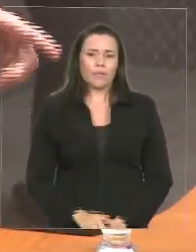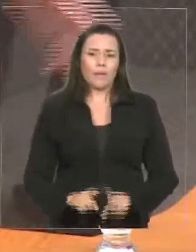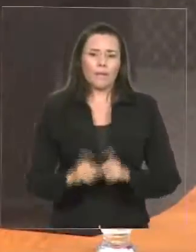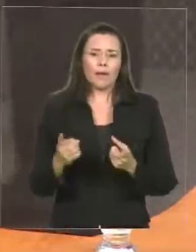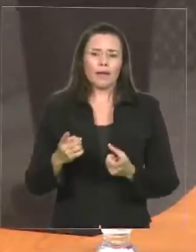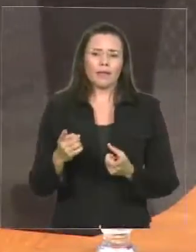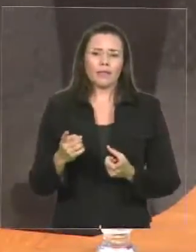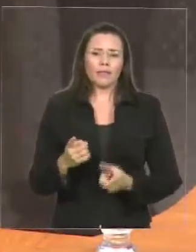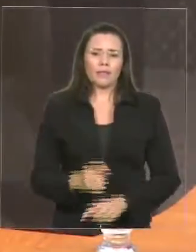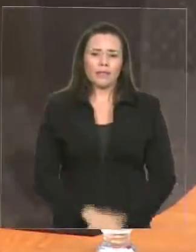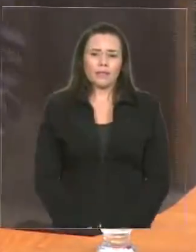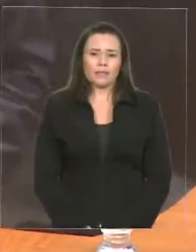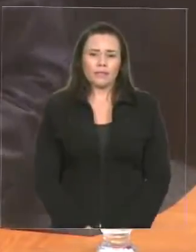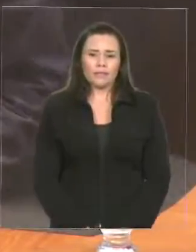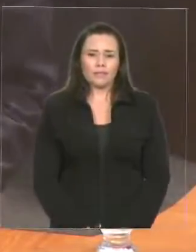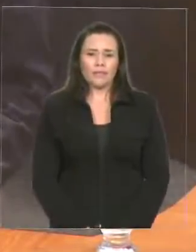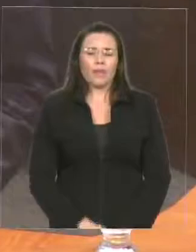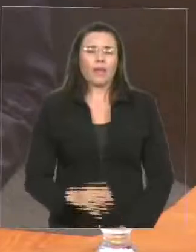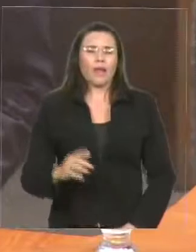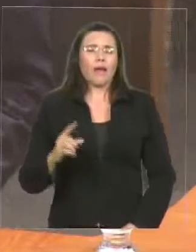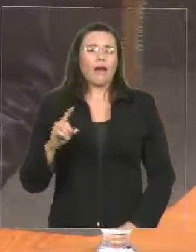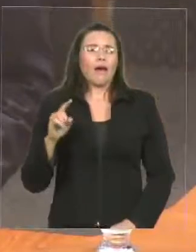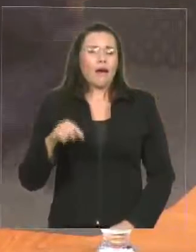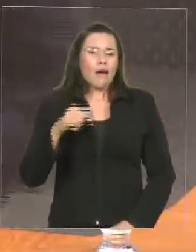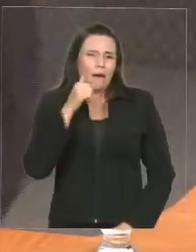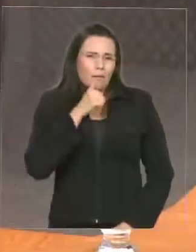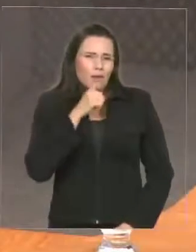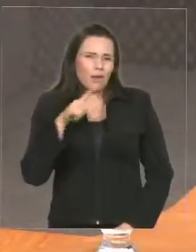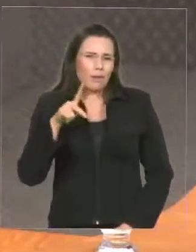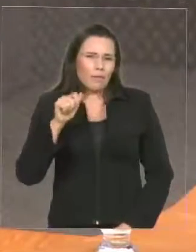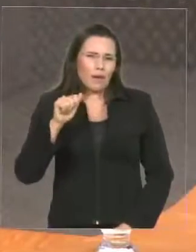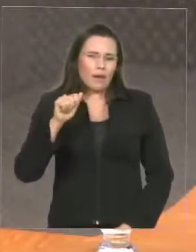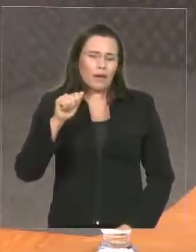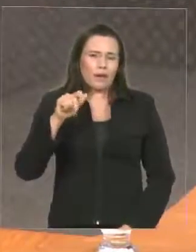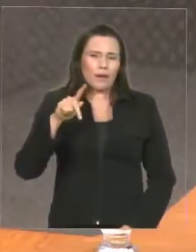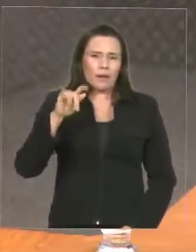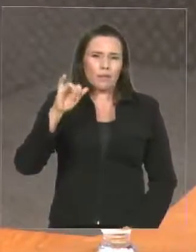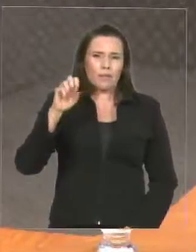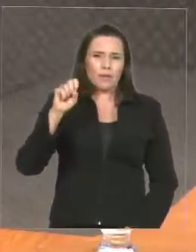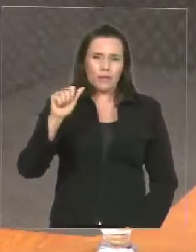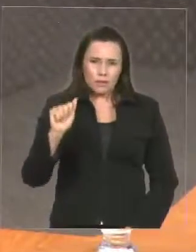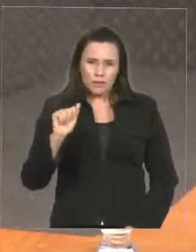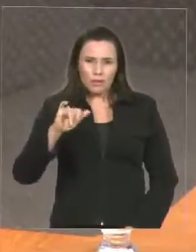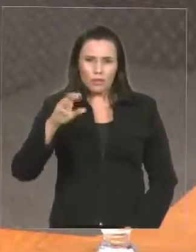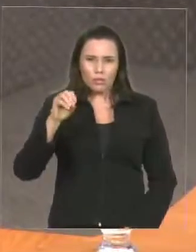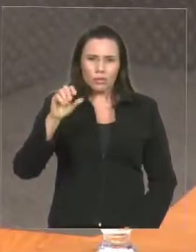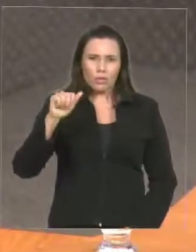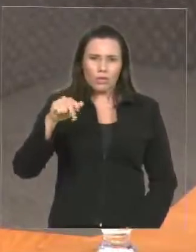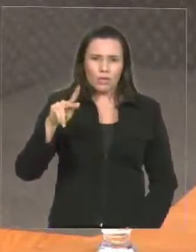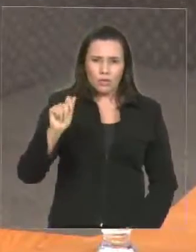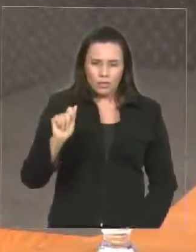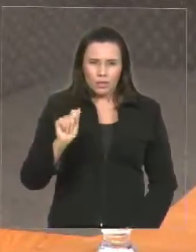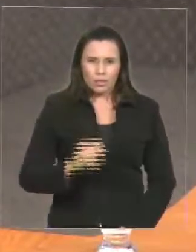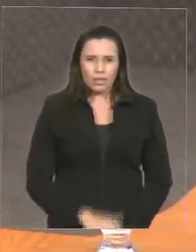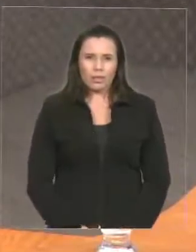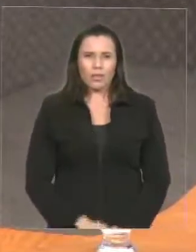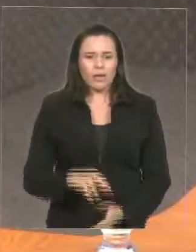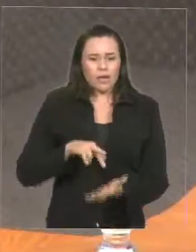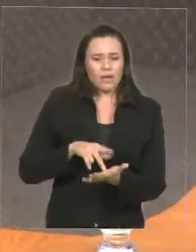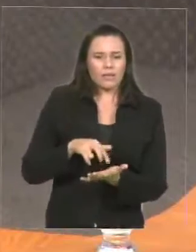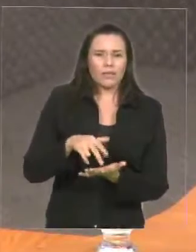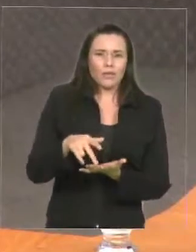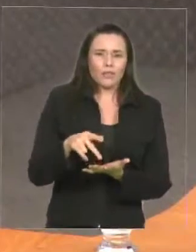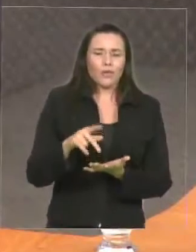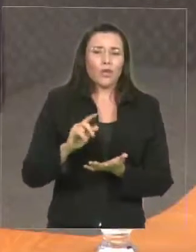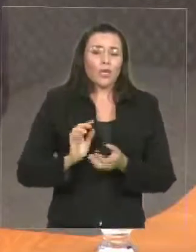deu filho em bruto caminhada e escondeu o rebento. E